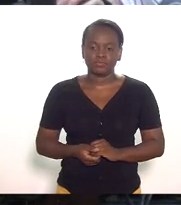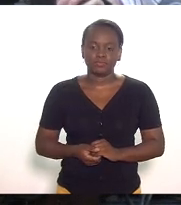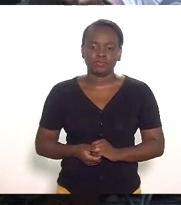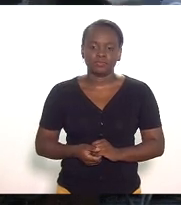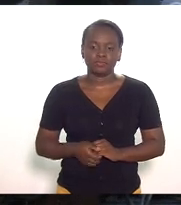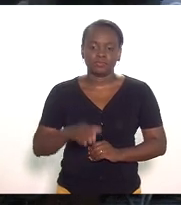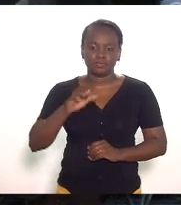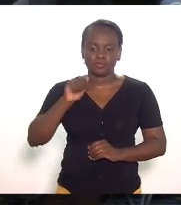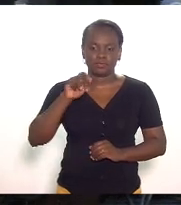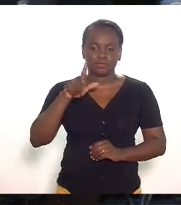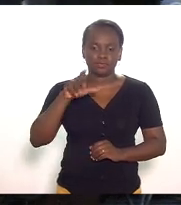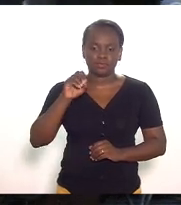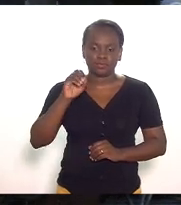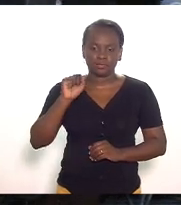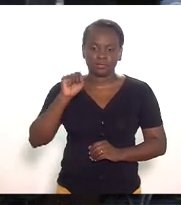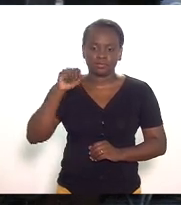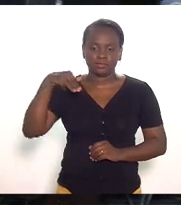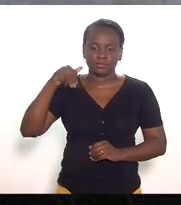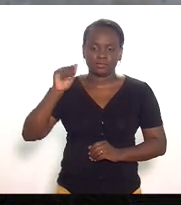Deputado Carlos Macedo.